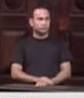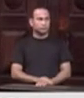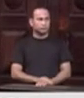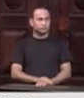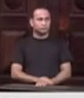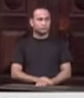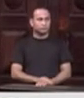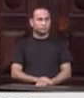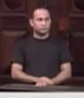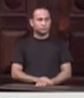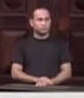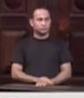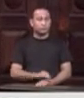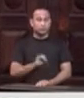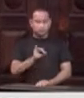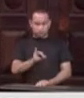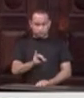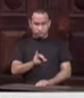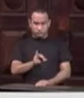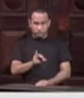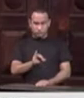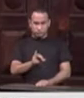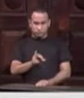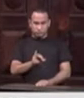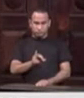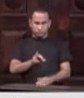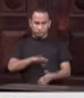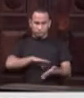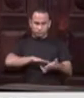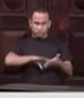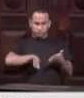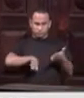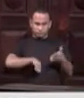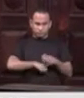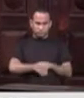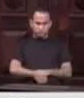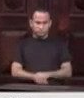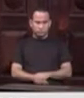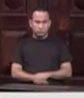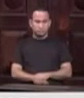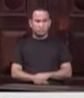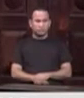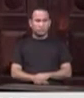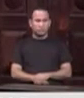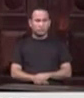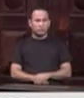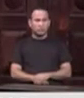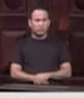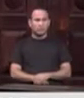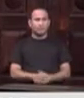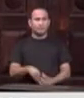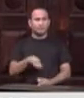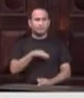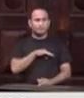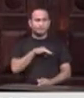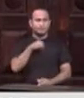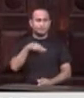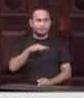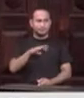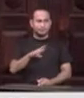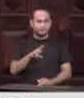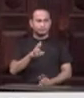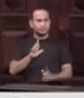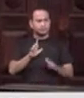Porque se retirar da atribuição de policiais militares tais